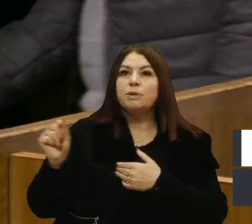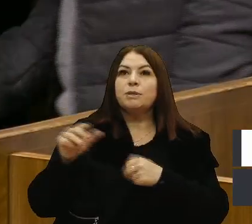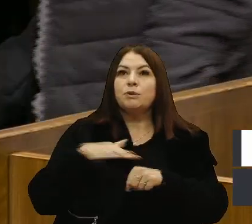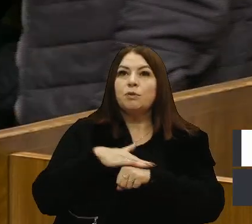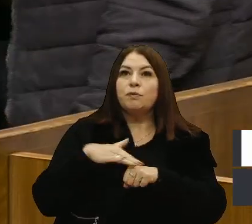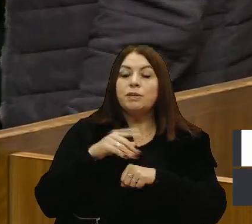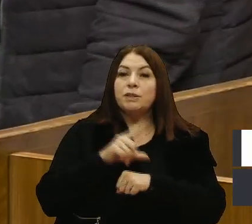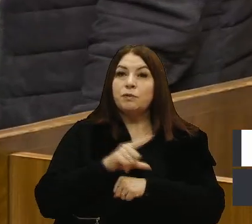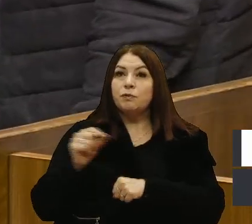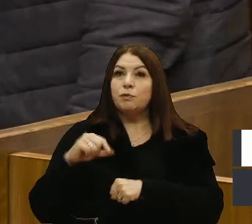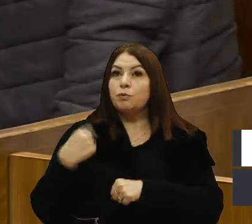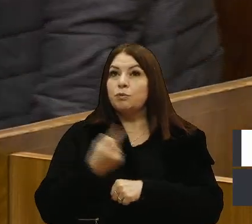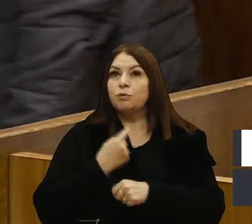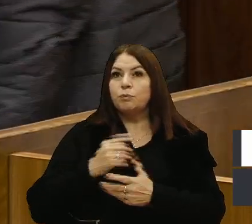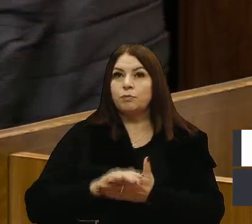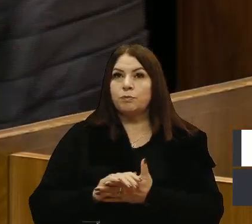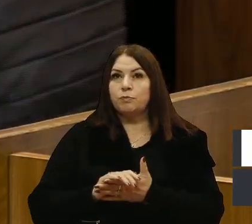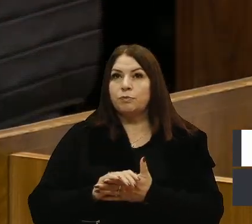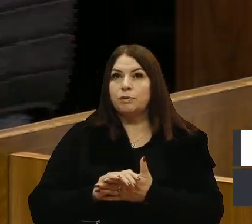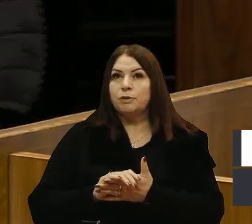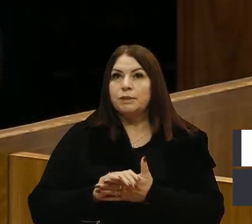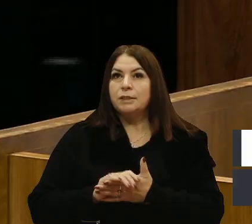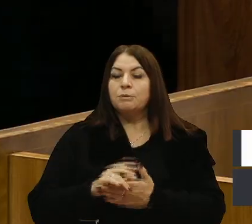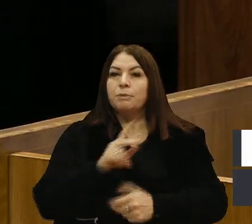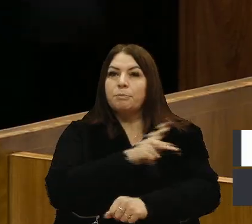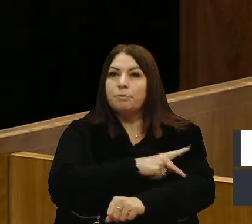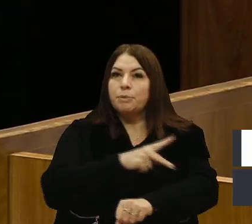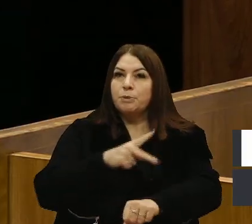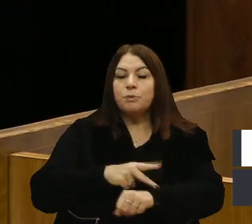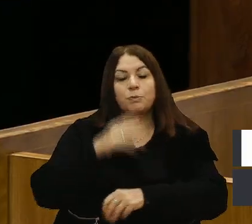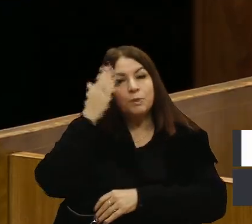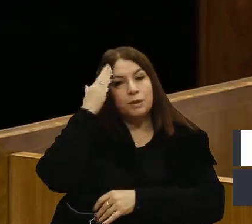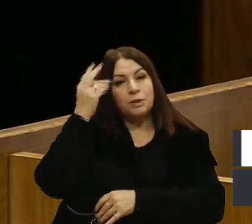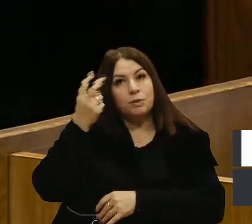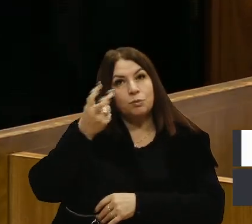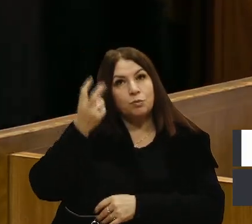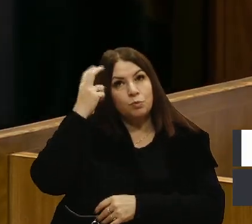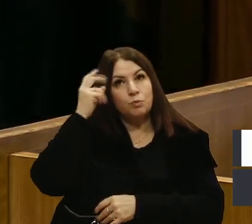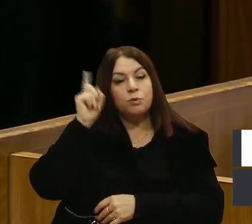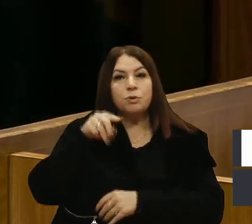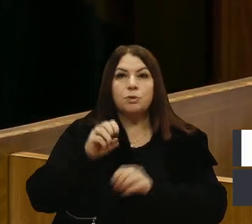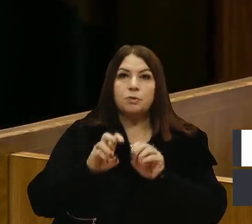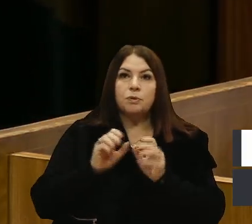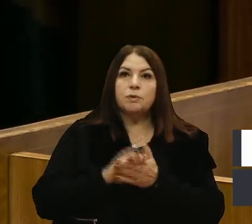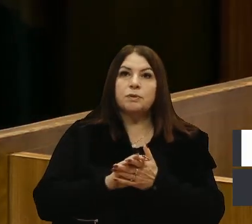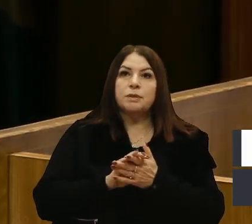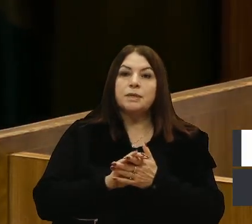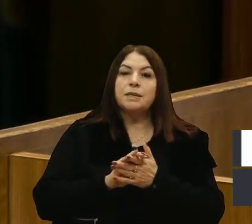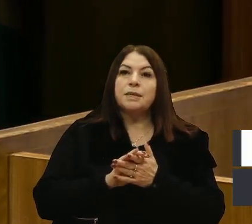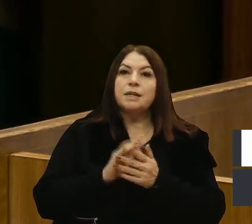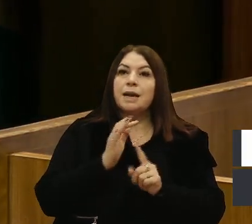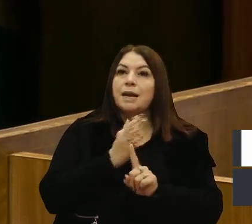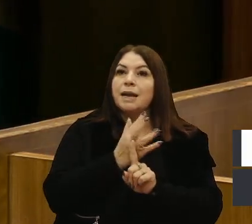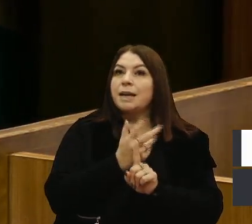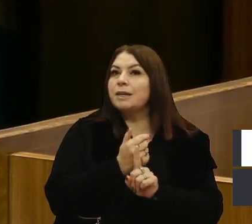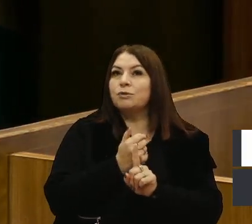foi embora, com todo mundo. E como pedagoga, eu sei que a cultura é educação. E a arte